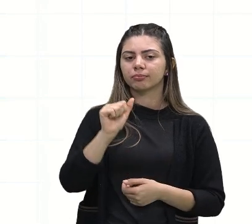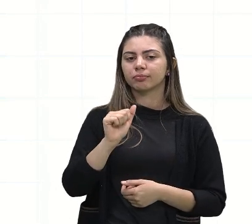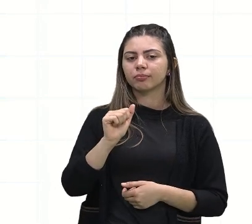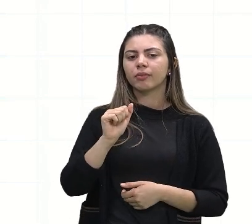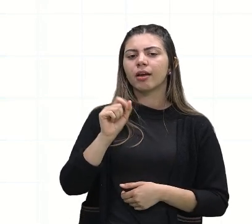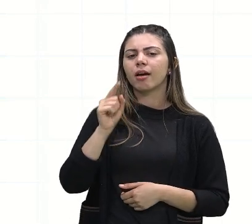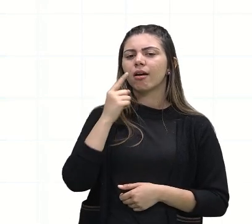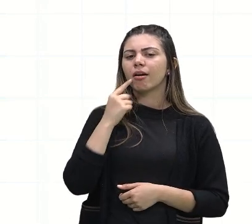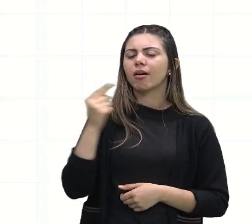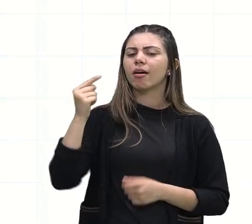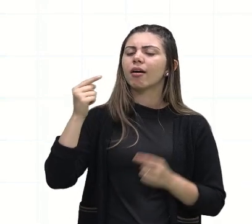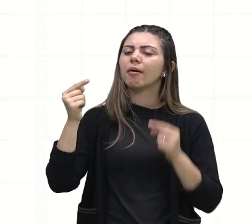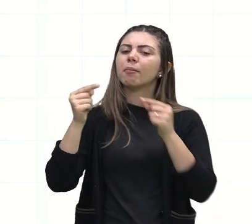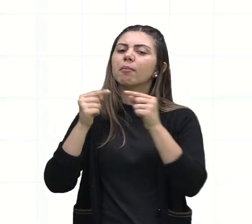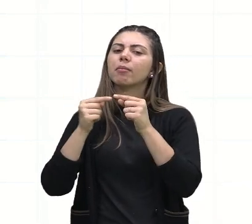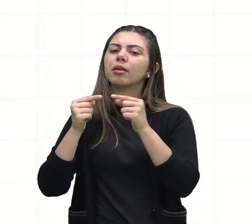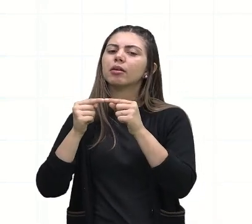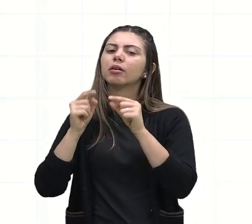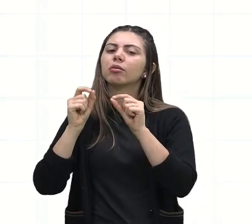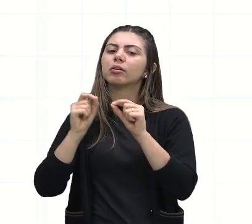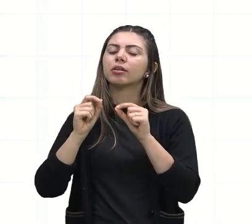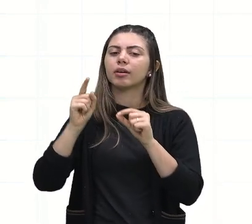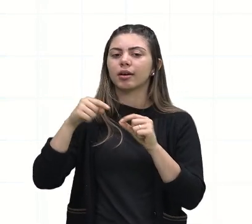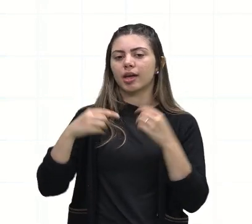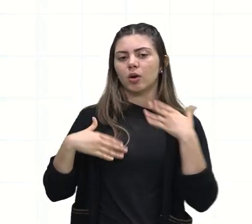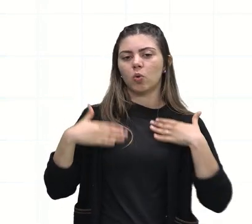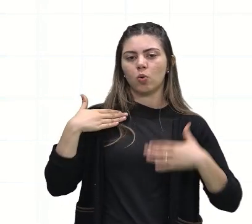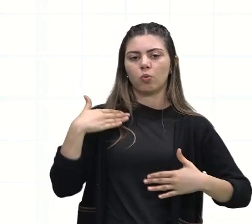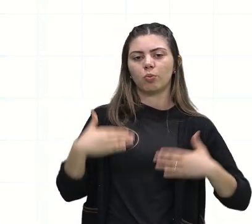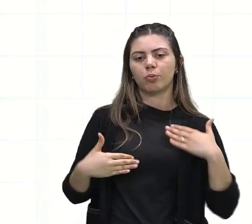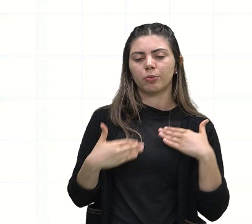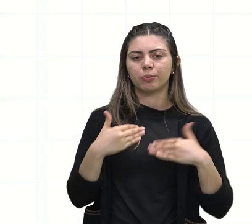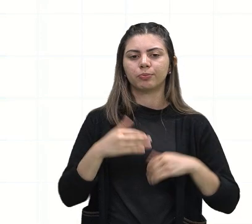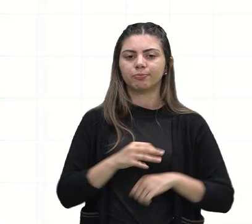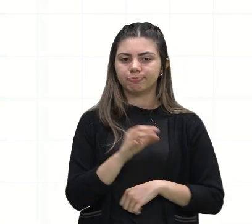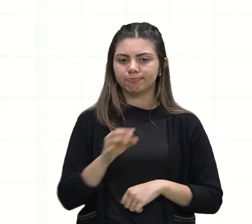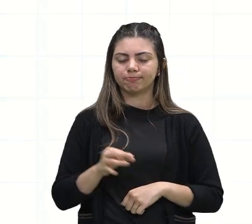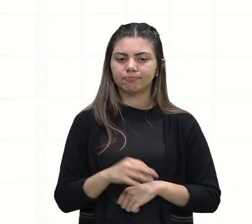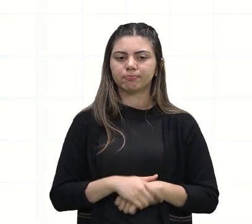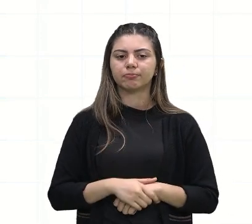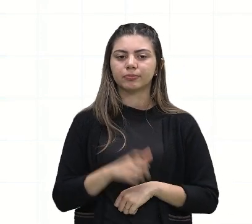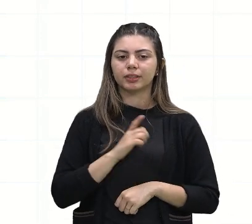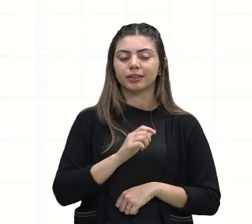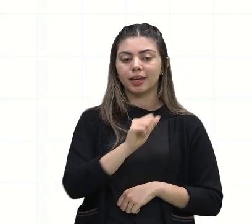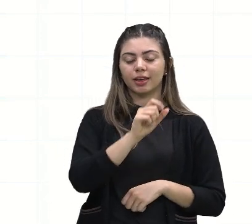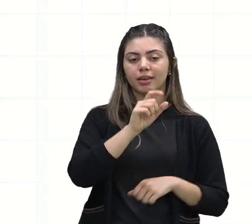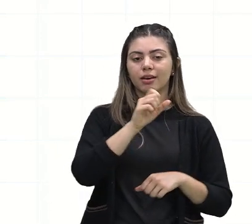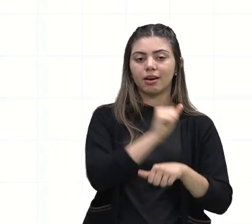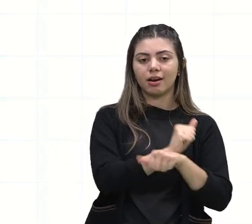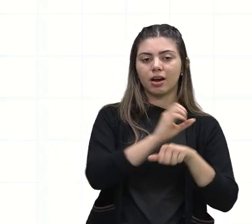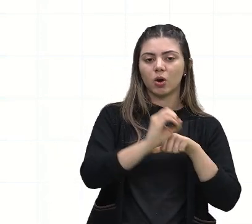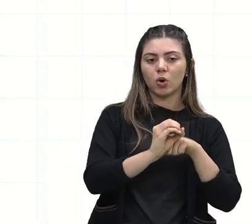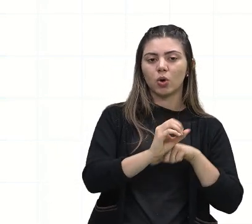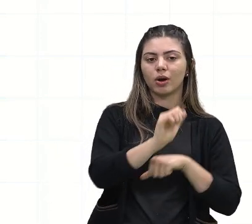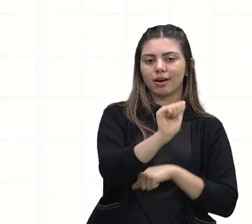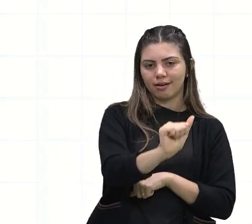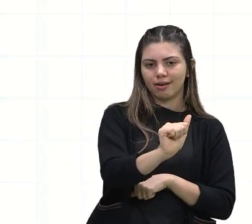corpo, né? Parte do corpo. Observe que eu tenho aqui o artigo a.